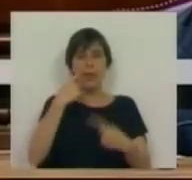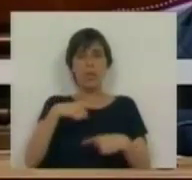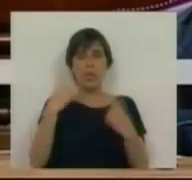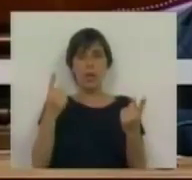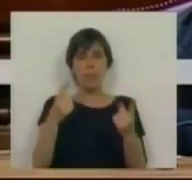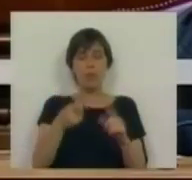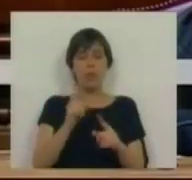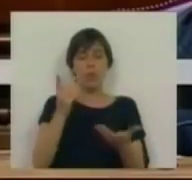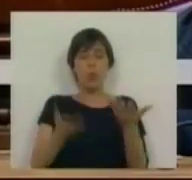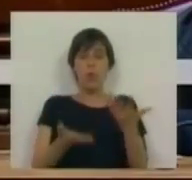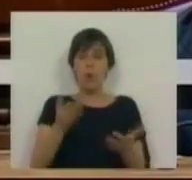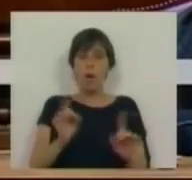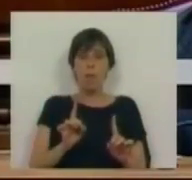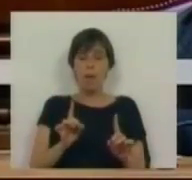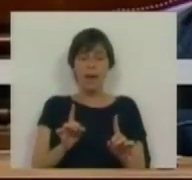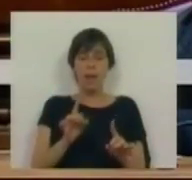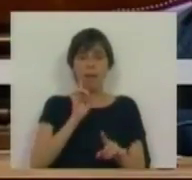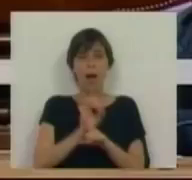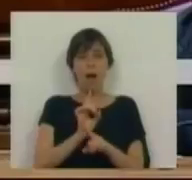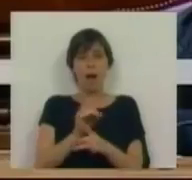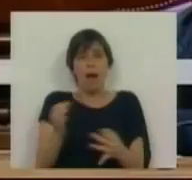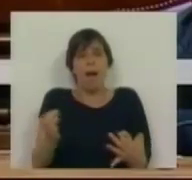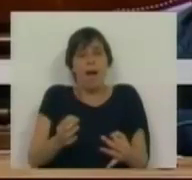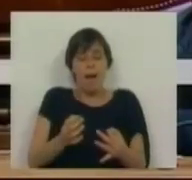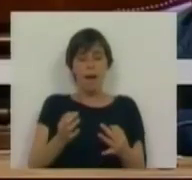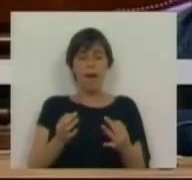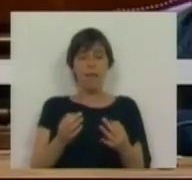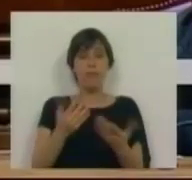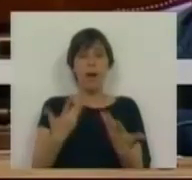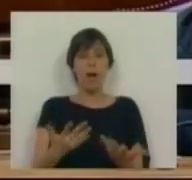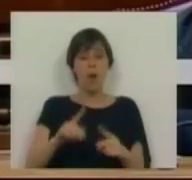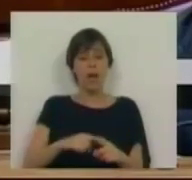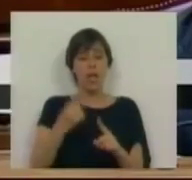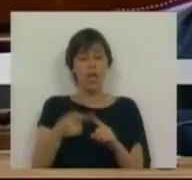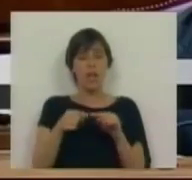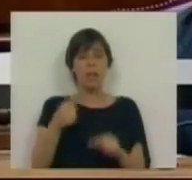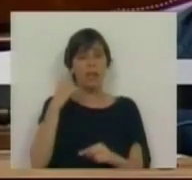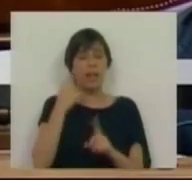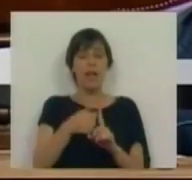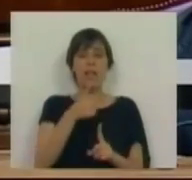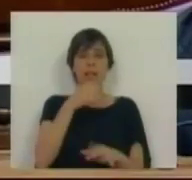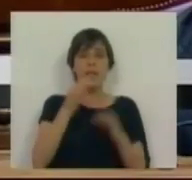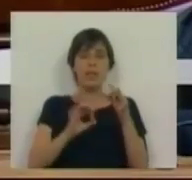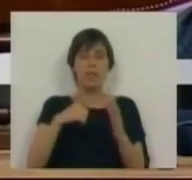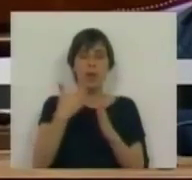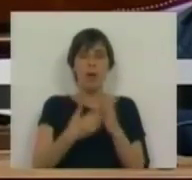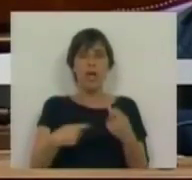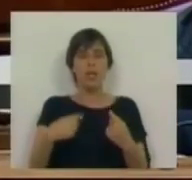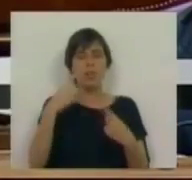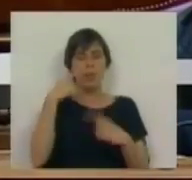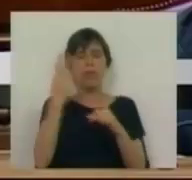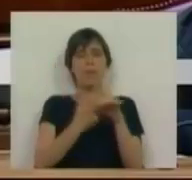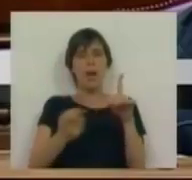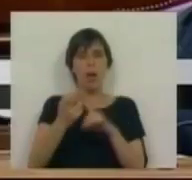em termos que não é comparável com o que ela, evidentemente, registará este ano depois da decisão do Tribunal Constitucional, a despesa pública